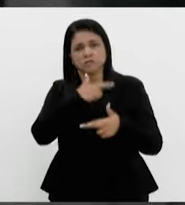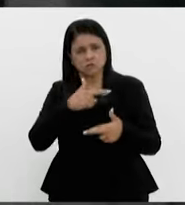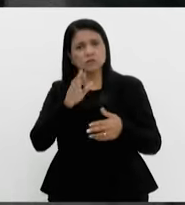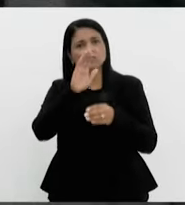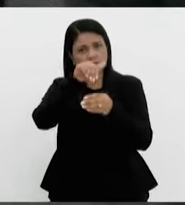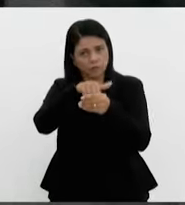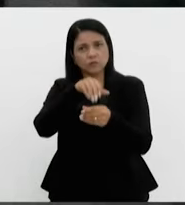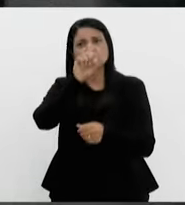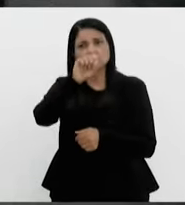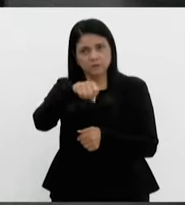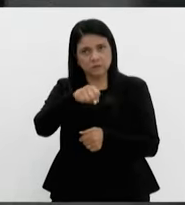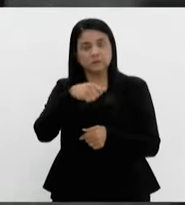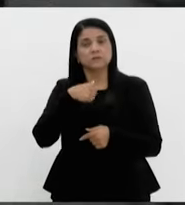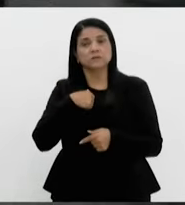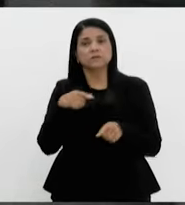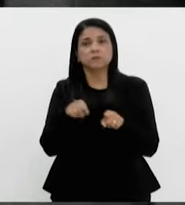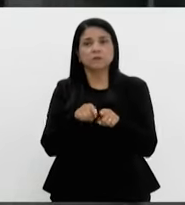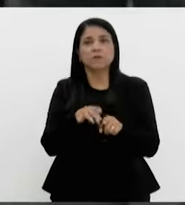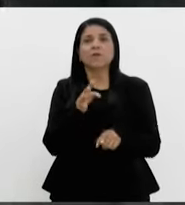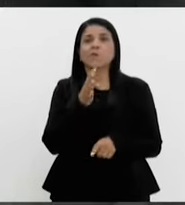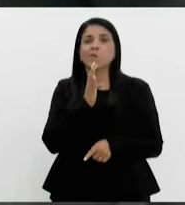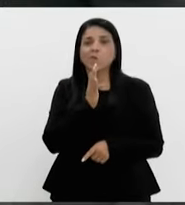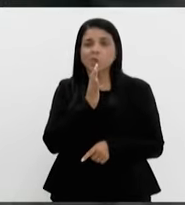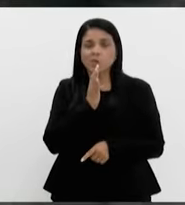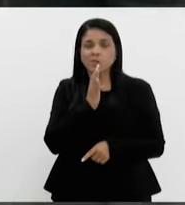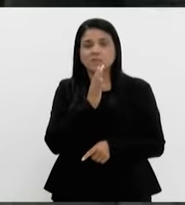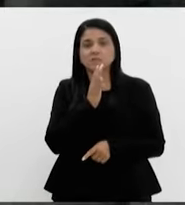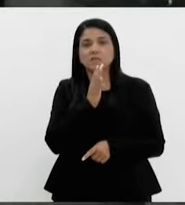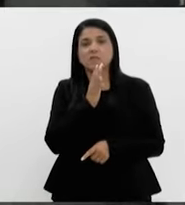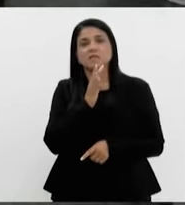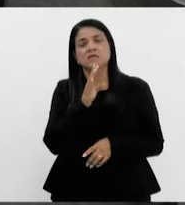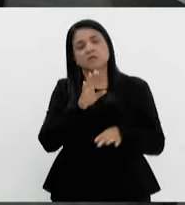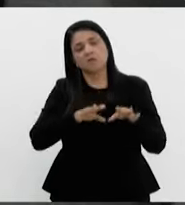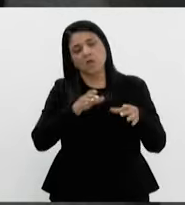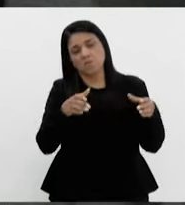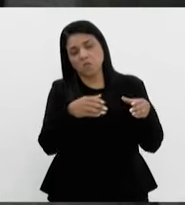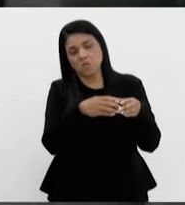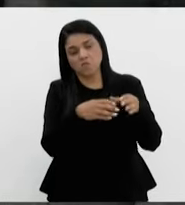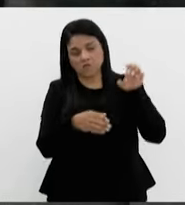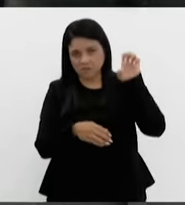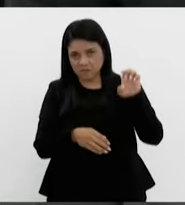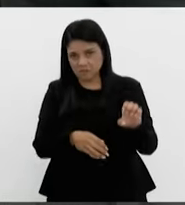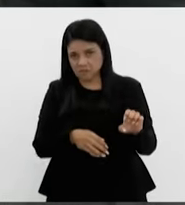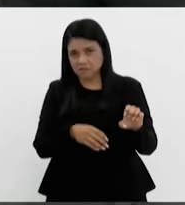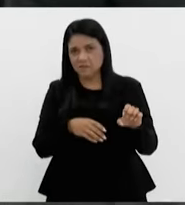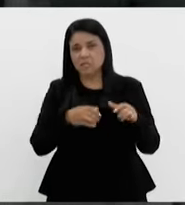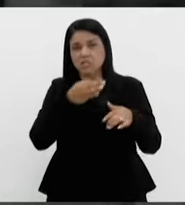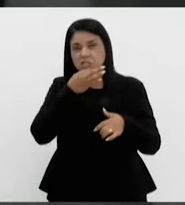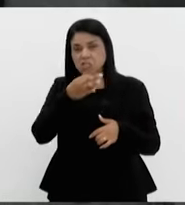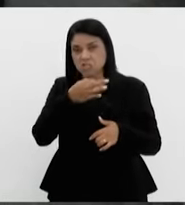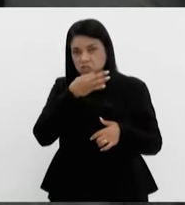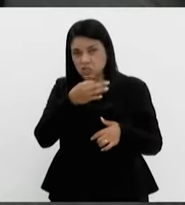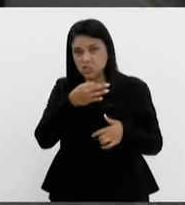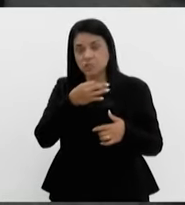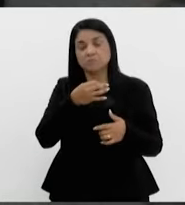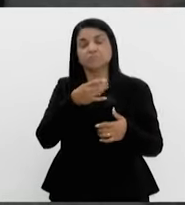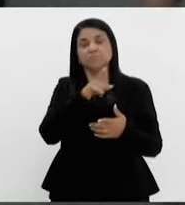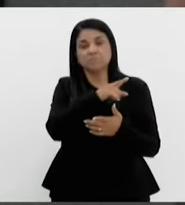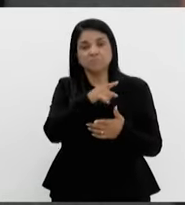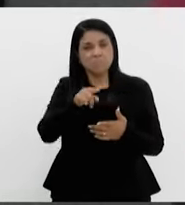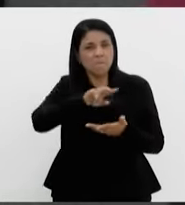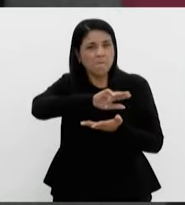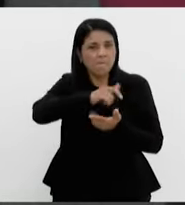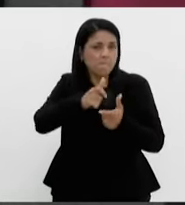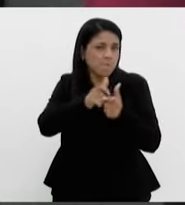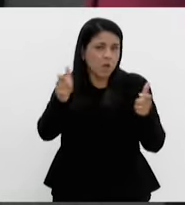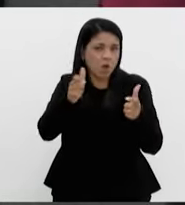quero reconhecer, muita gente da esquerda critica essa ou aquela, muitas dessas igrejas, muitas